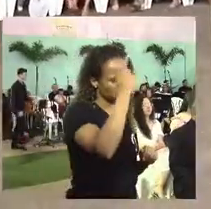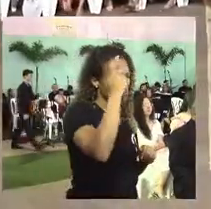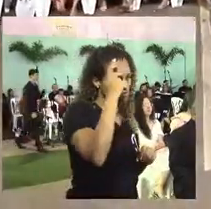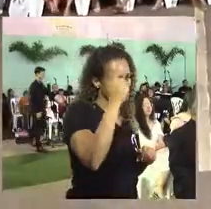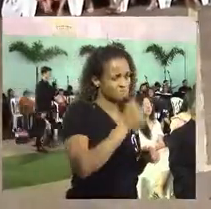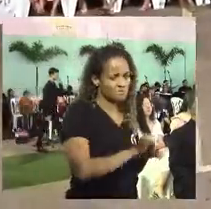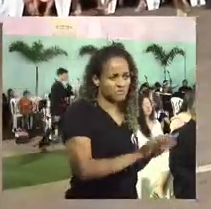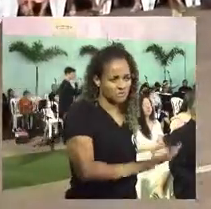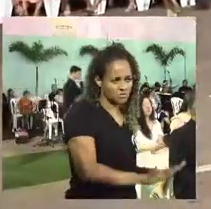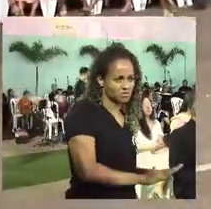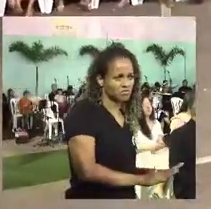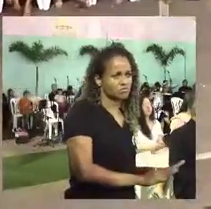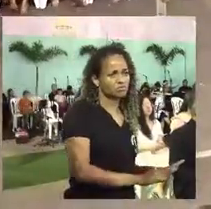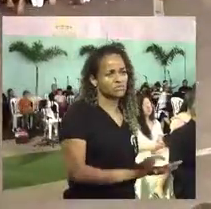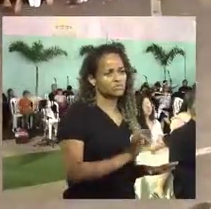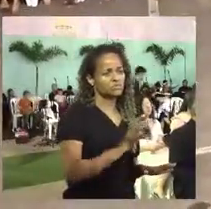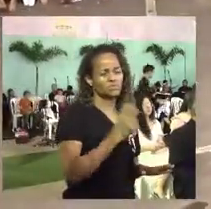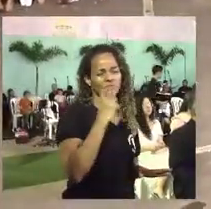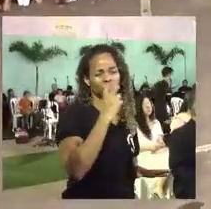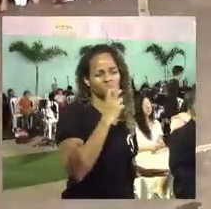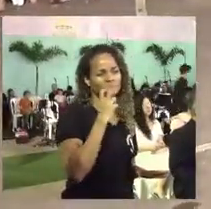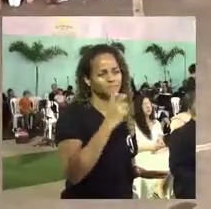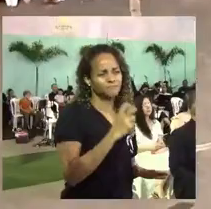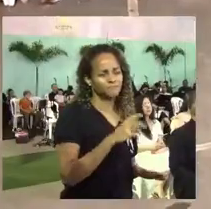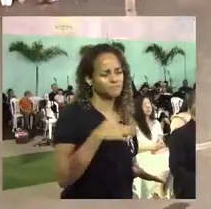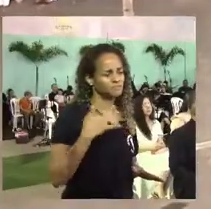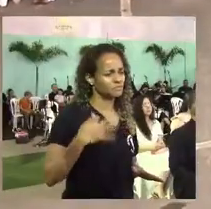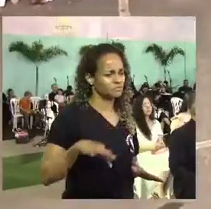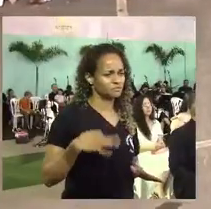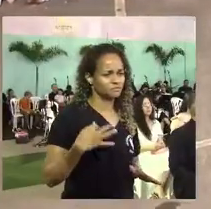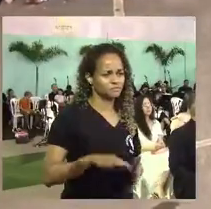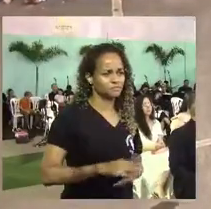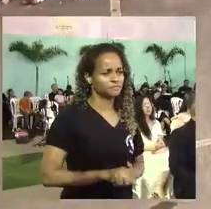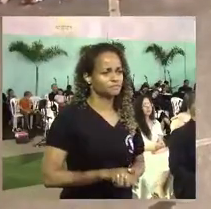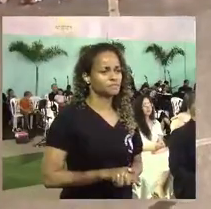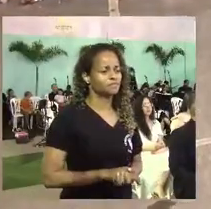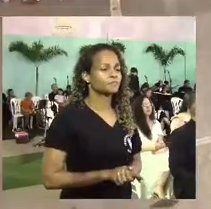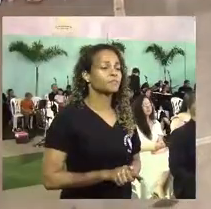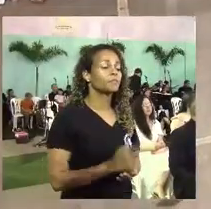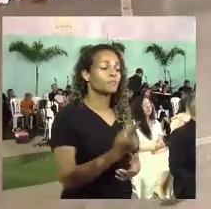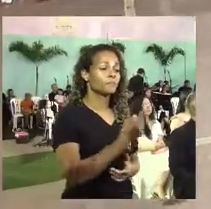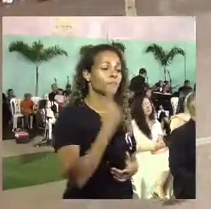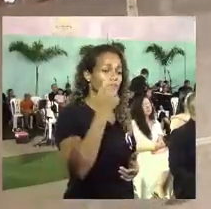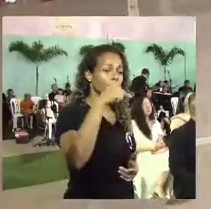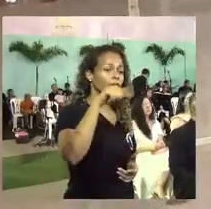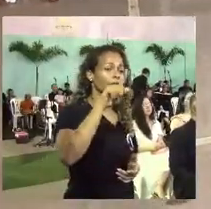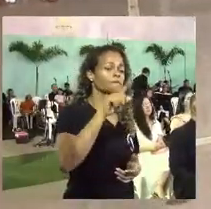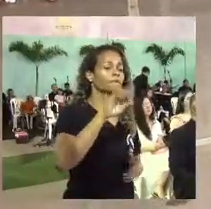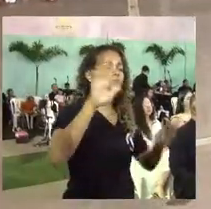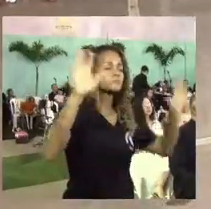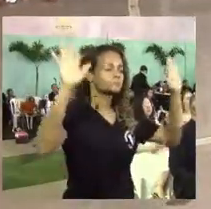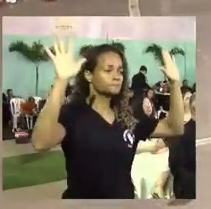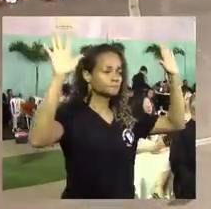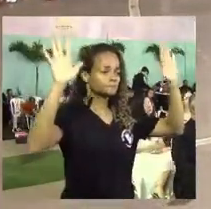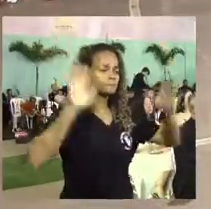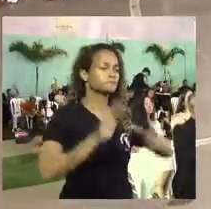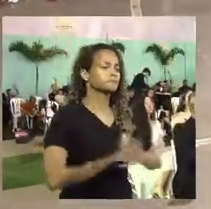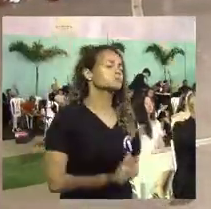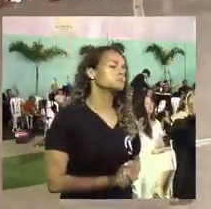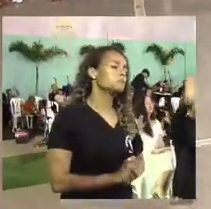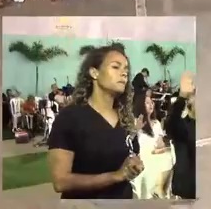para sempre no céu nós vamos dizer que Jesus Cristo é santo levanta as suas mãos aos